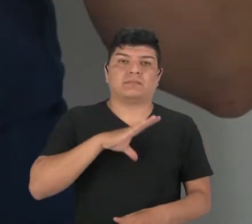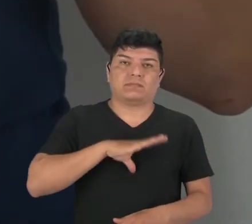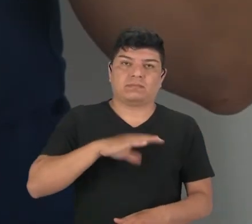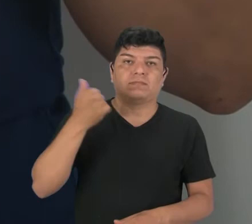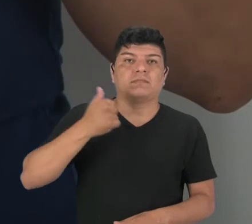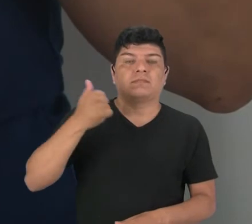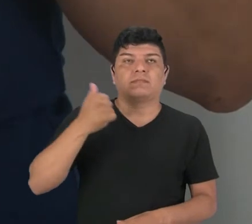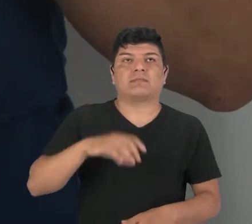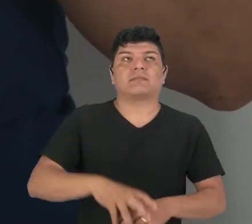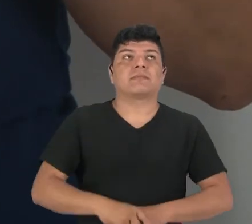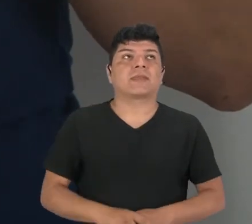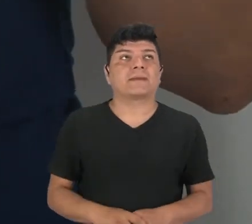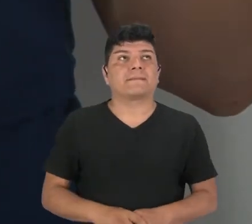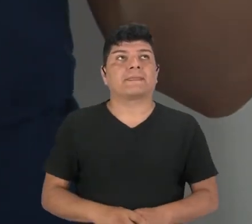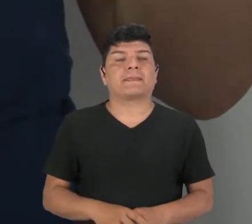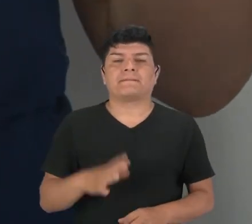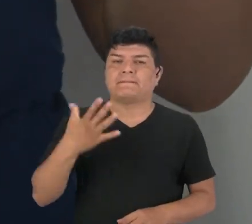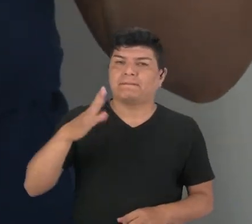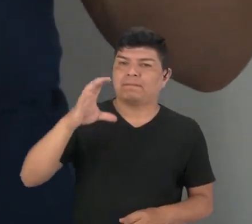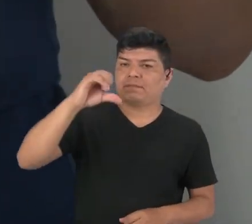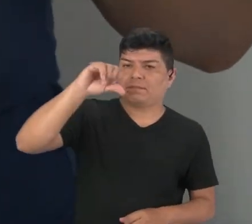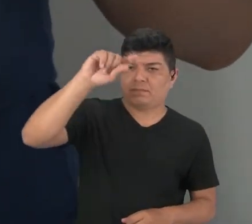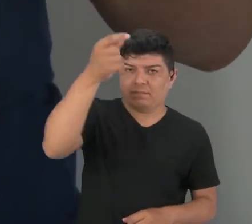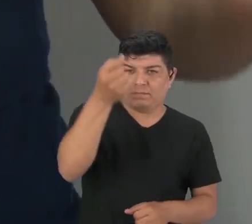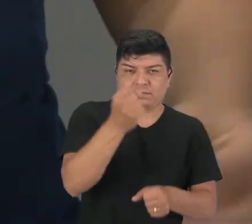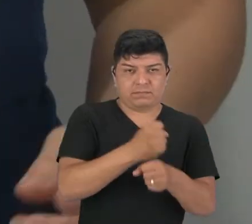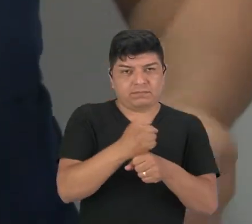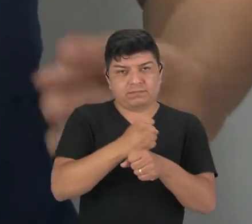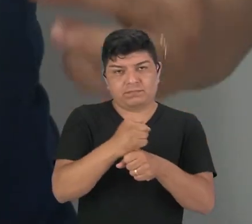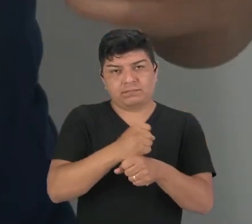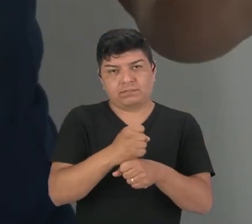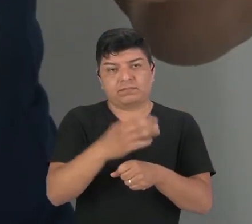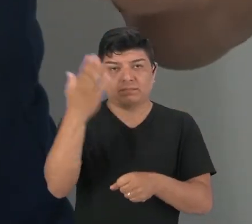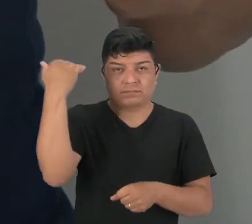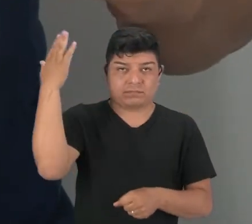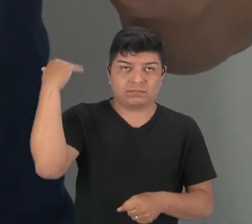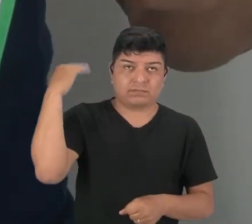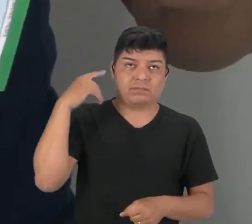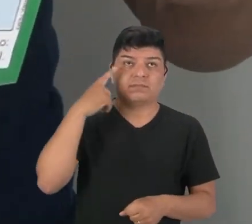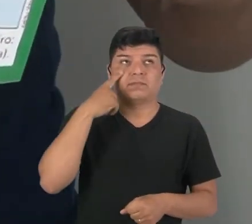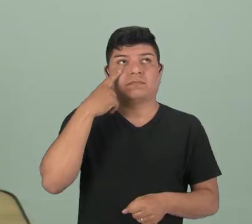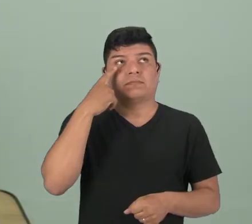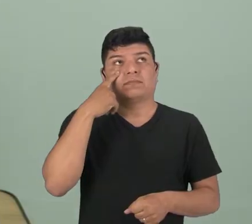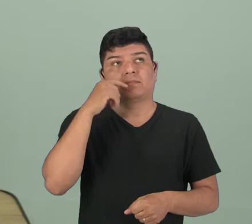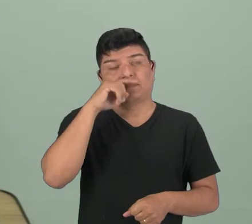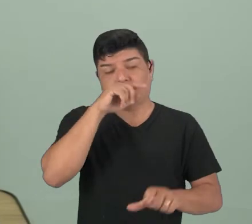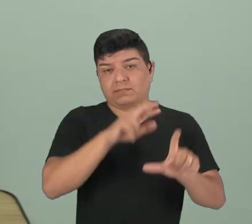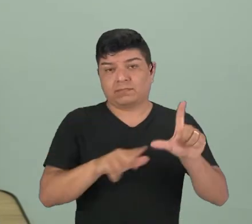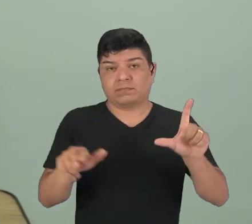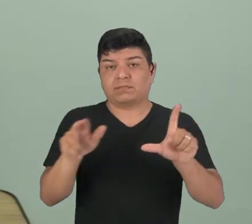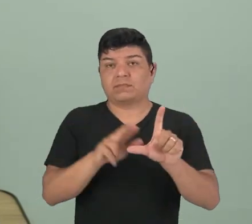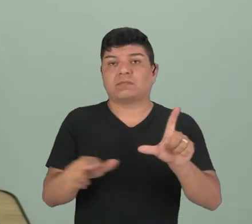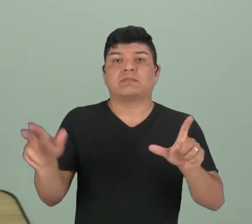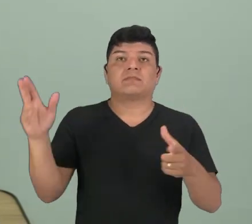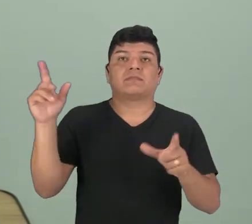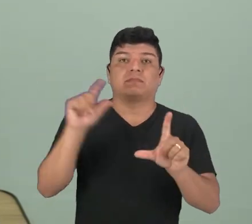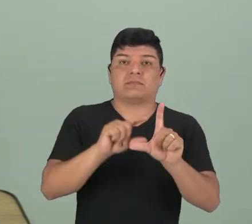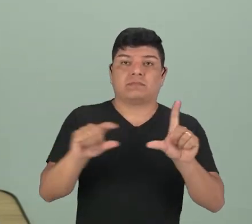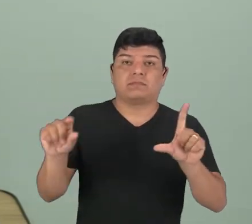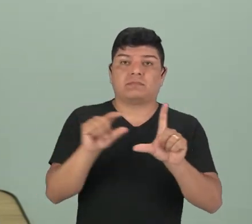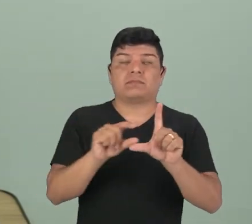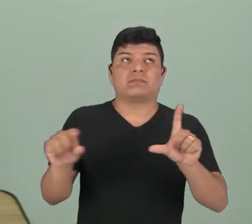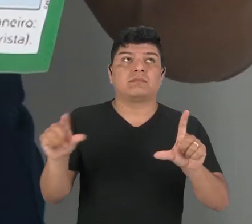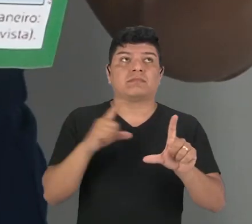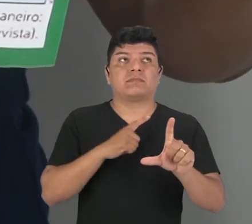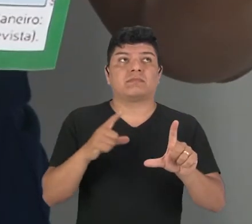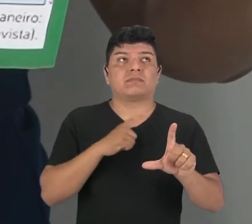outros mapas. Aqui é de 9.000 a 4.000 anos atrás. Aí vocês vão ver aqui pela legenda, ó, seguindo o mapa,